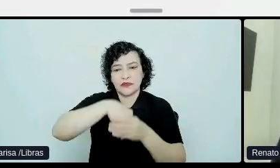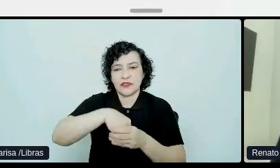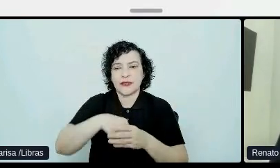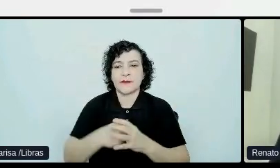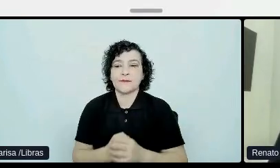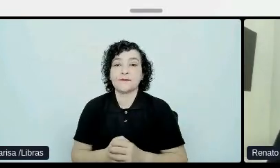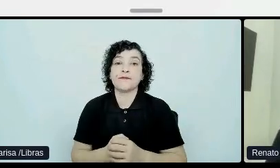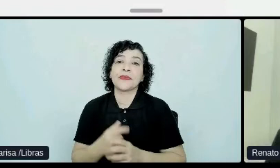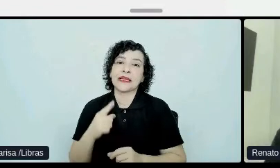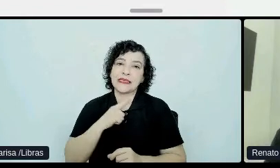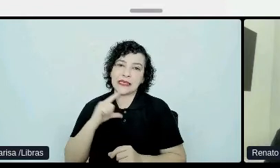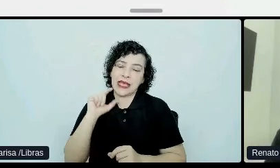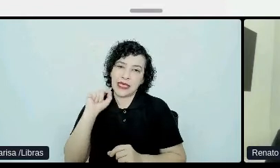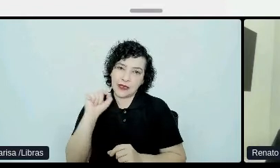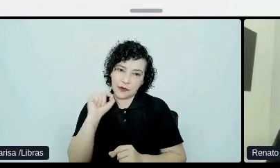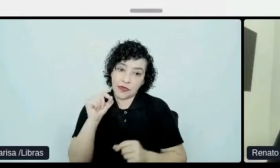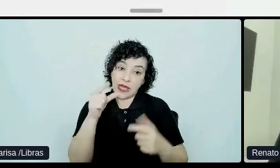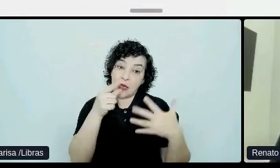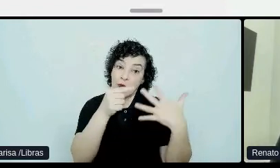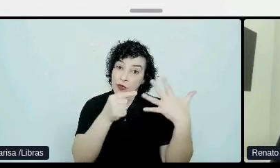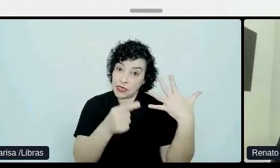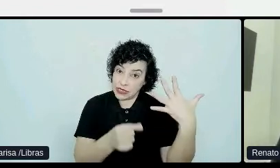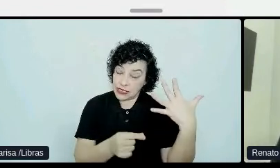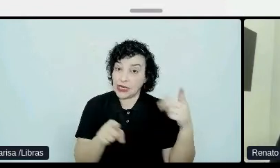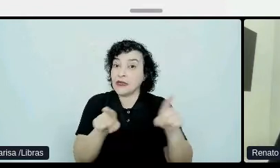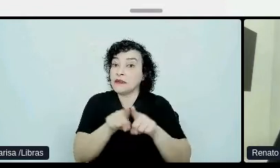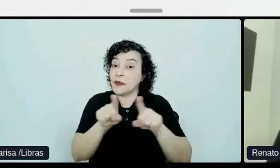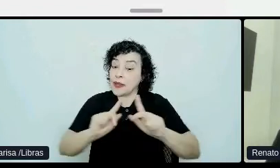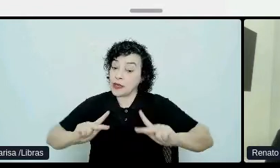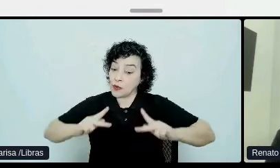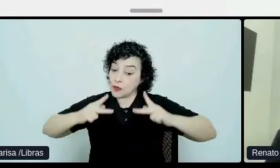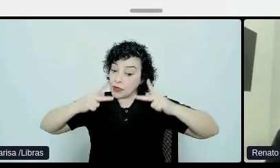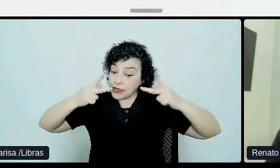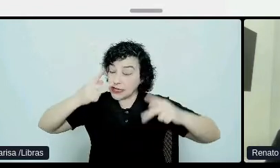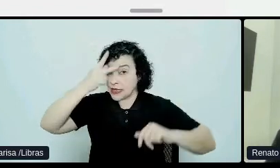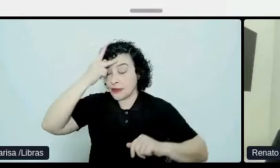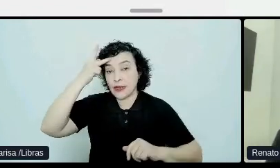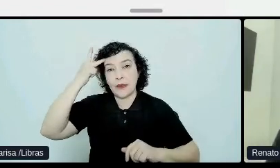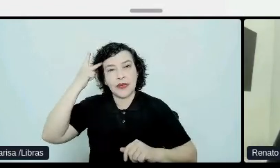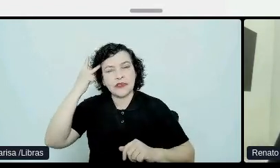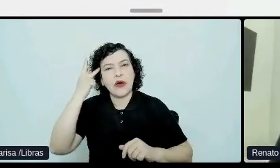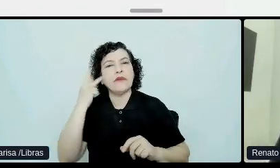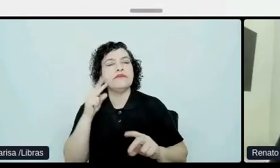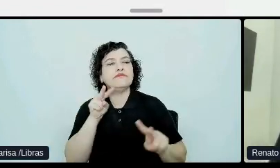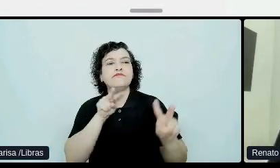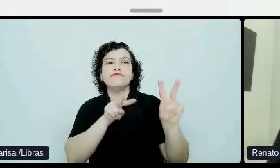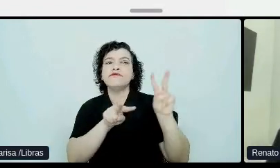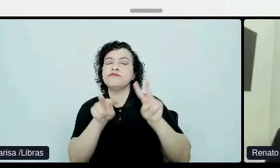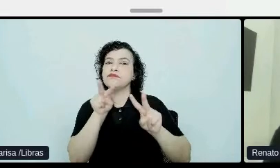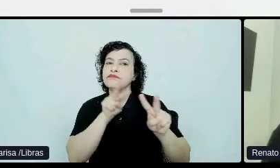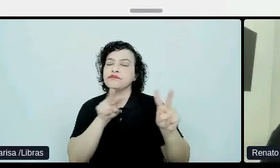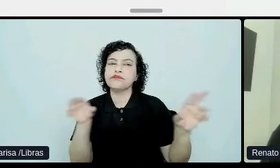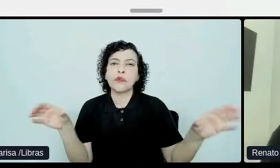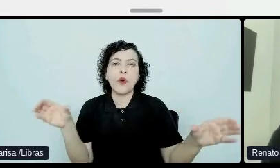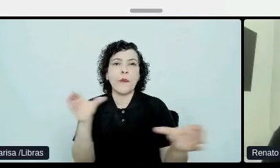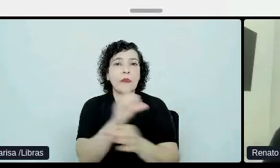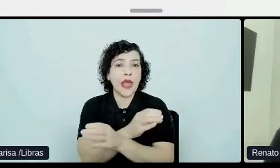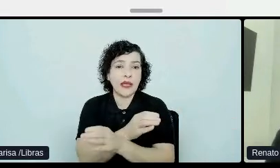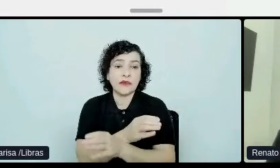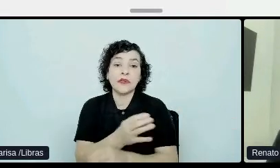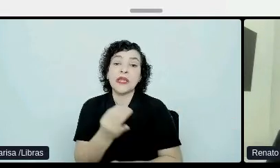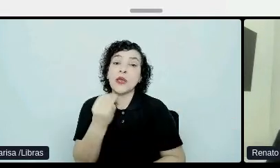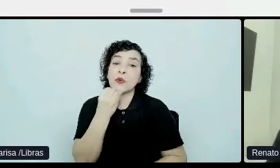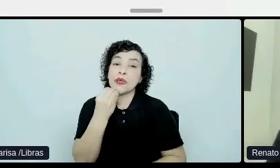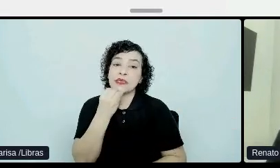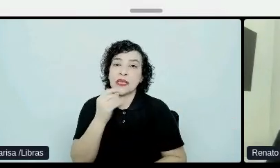o item do WCAG e tem um link para a pessoa ver o item completo. Ali tem um exemplo, né, de